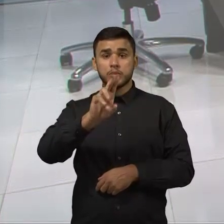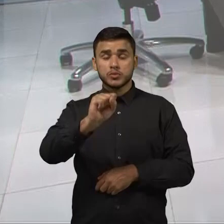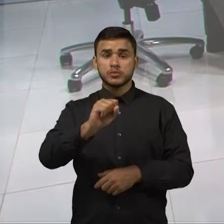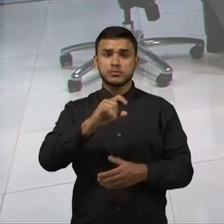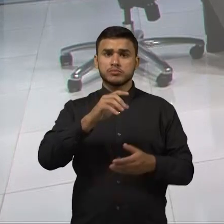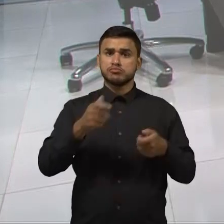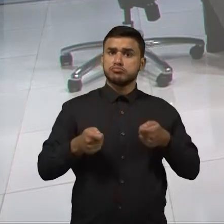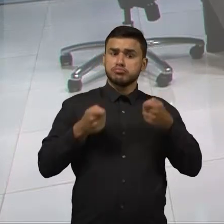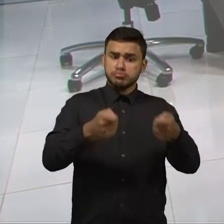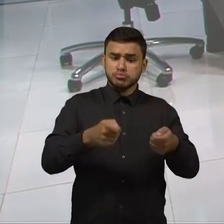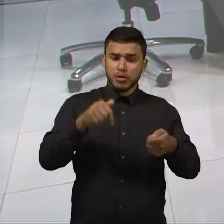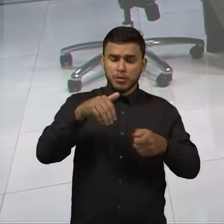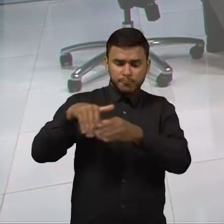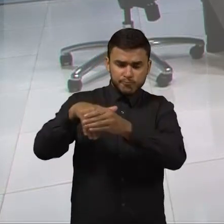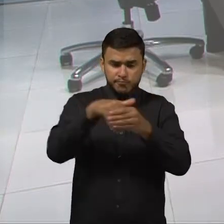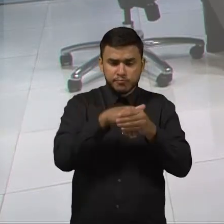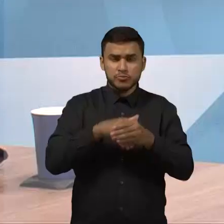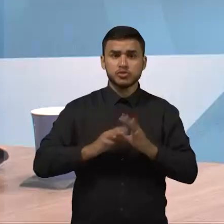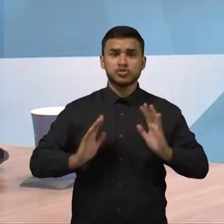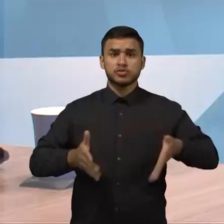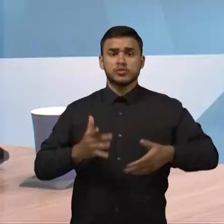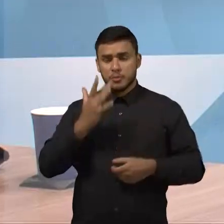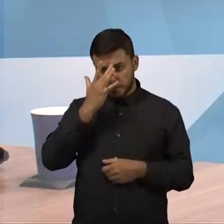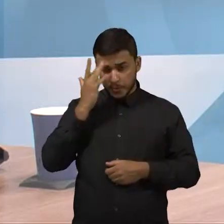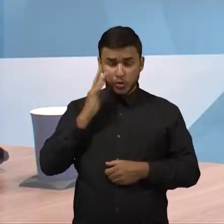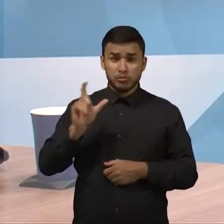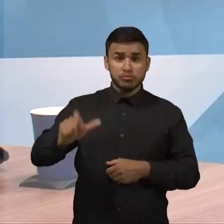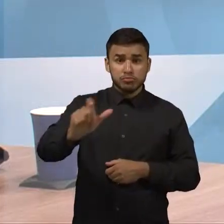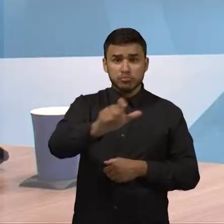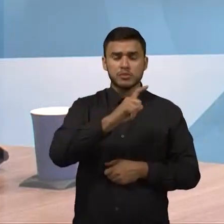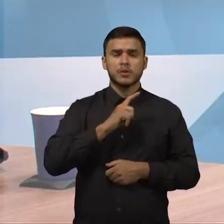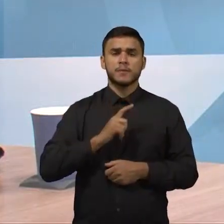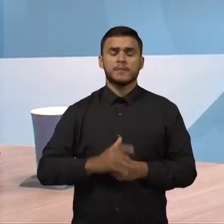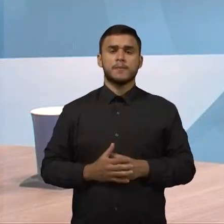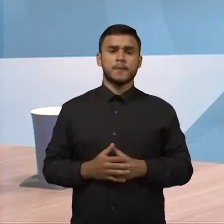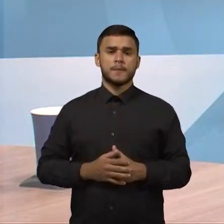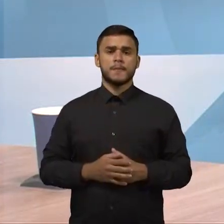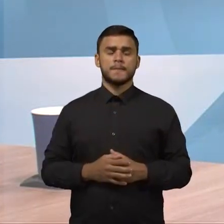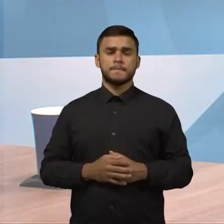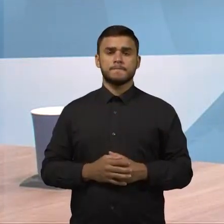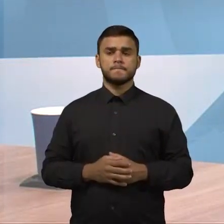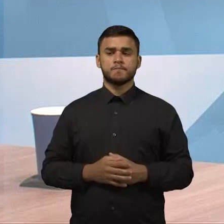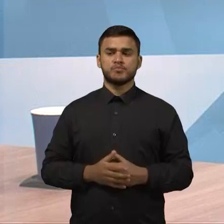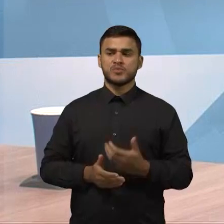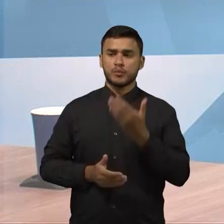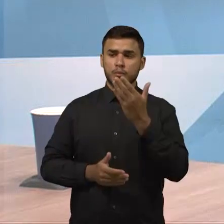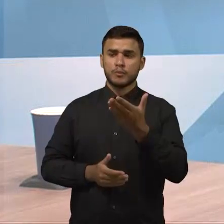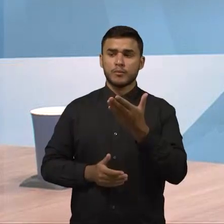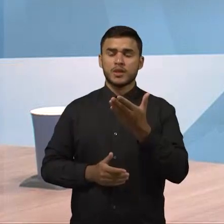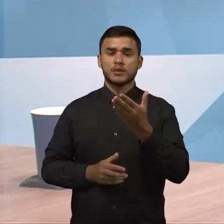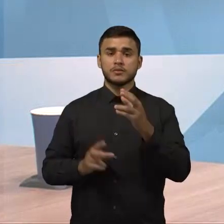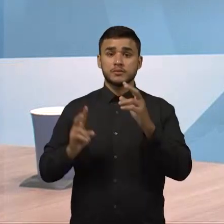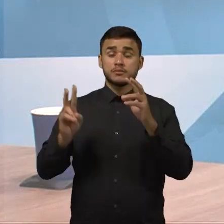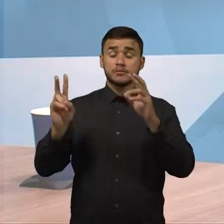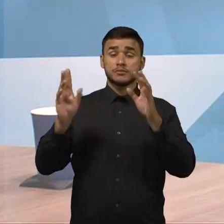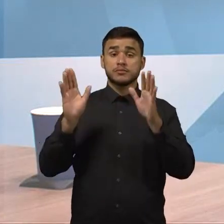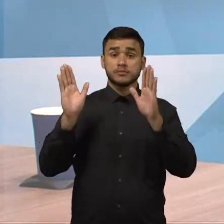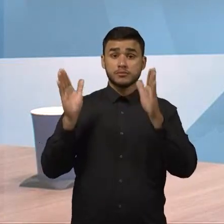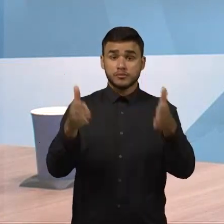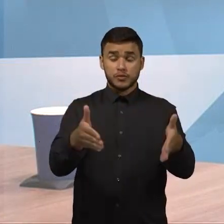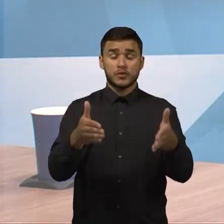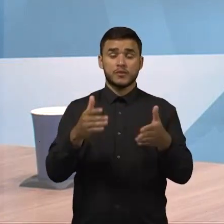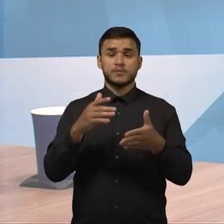de liberdades individuais do cidadão brasileiro. Só fazendo uma correção. O que eu chamei de filigrana não foi a observação do habeas corpus, porque isso